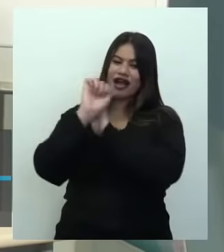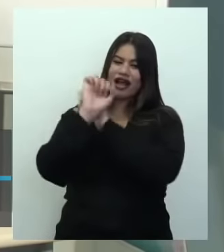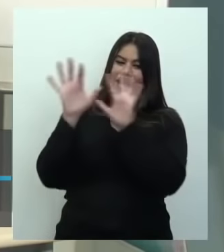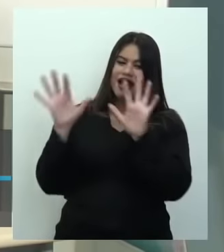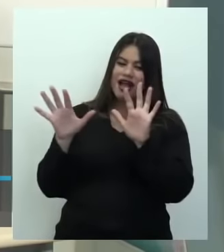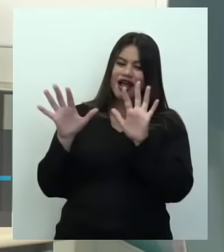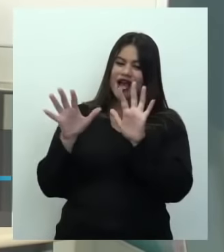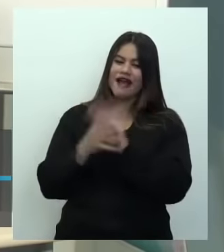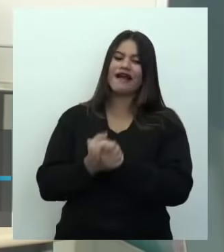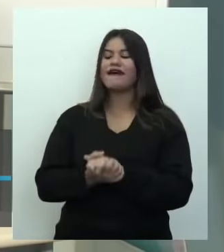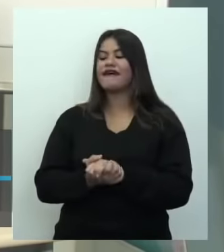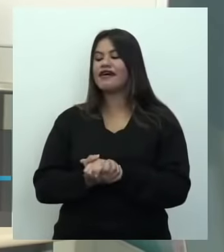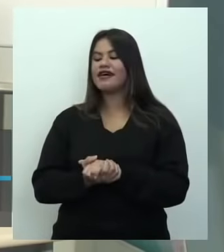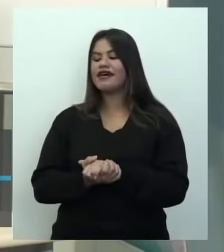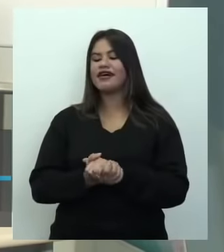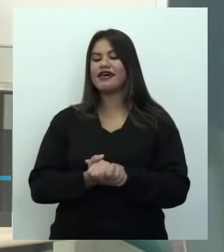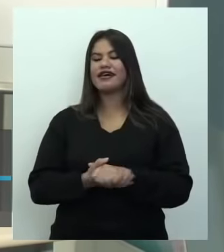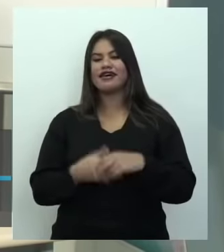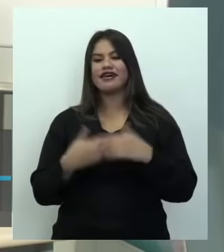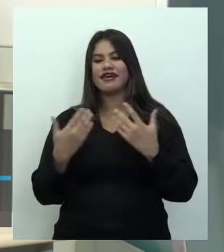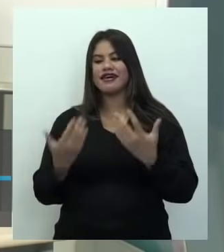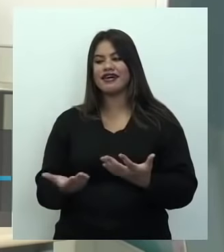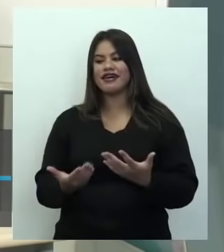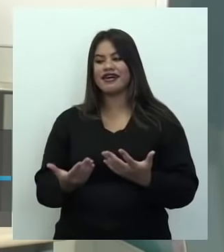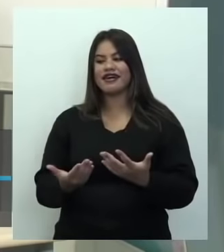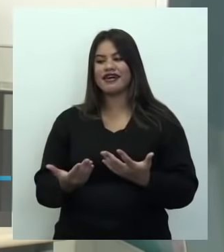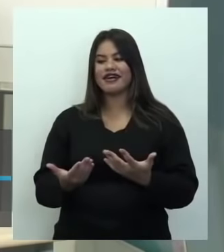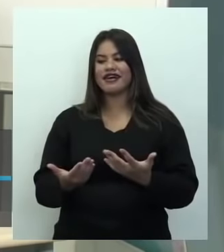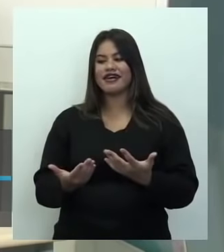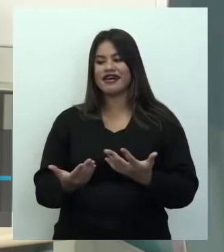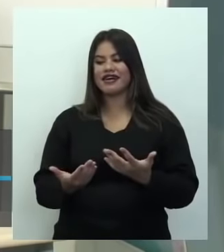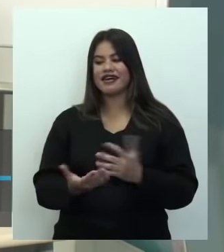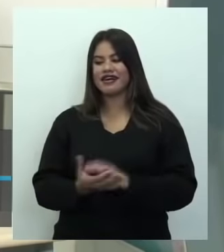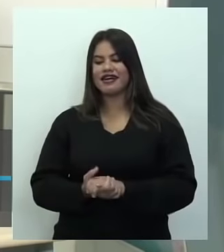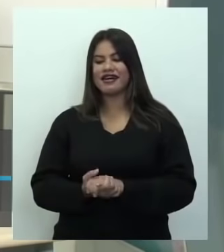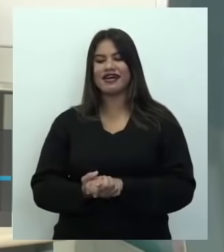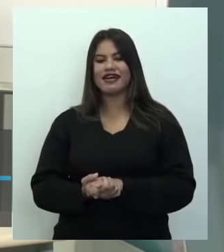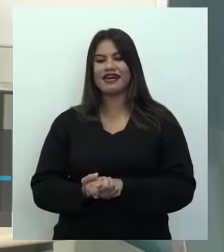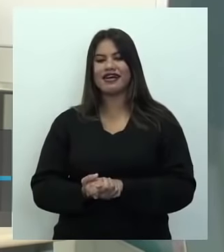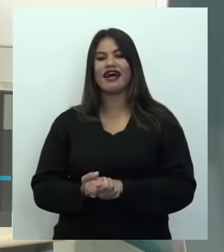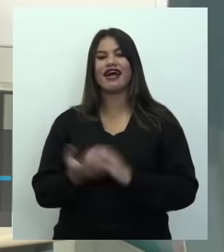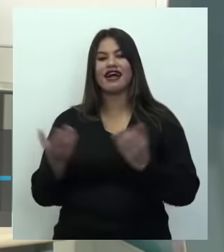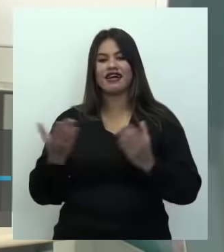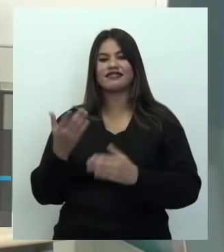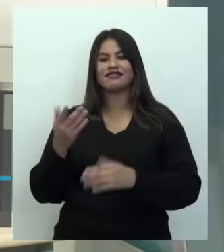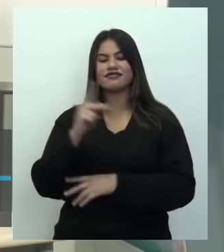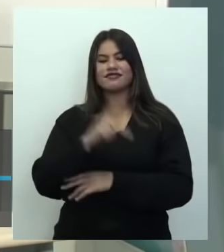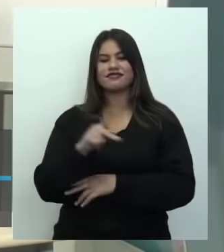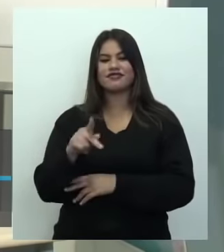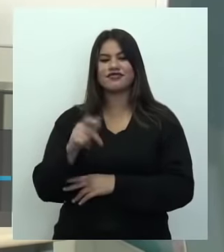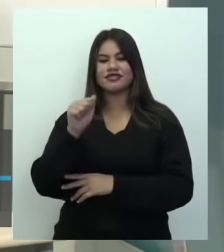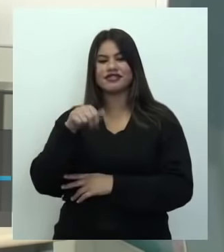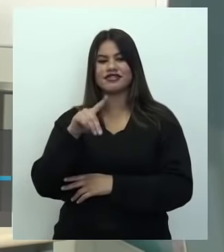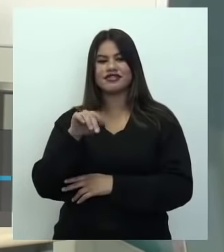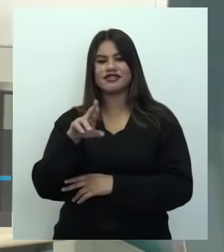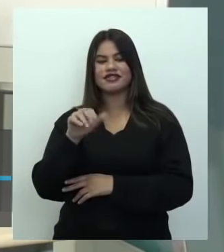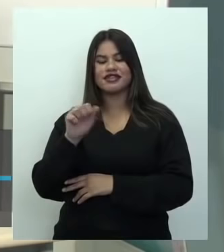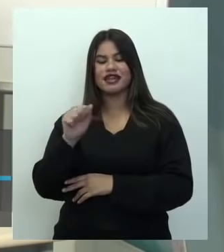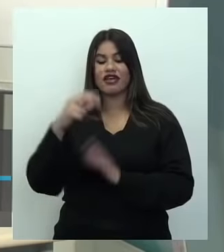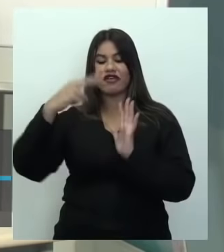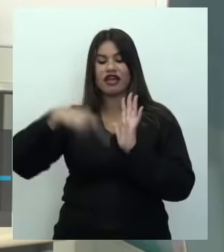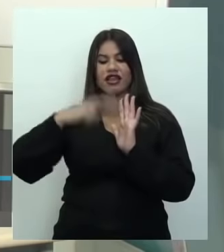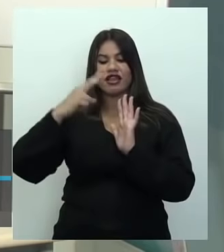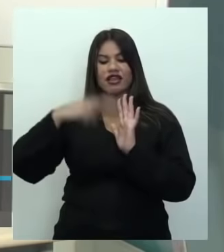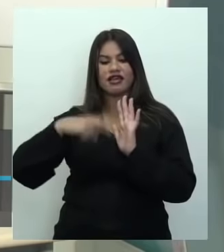muito importante. E agora nós vamos para um momento de sondagem. A professora Andréia vai ler para vocês, aí vai ler com vocês,